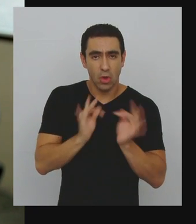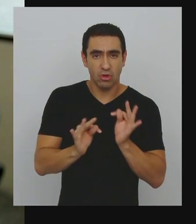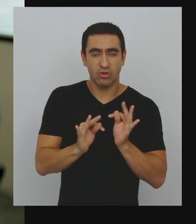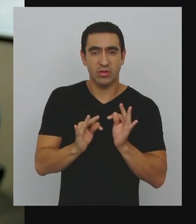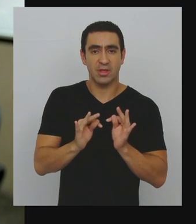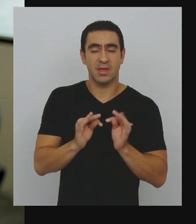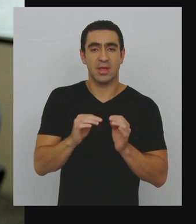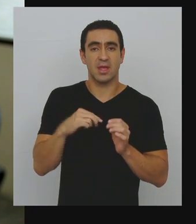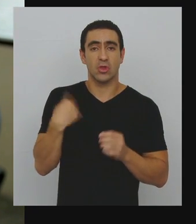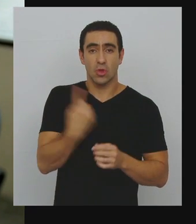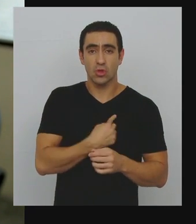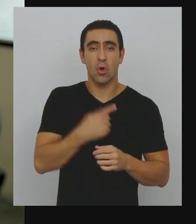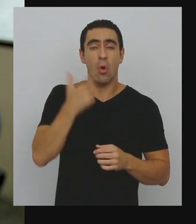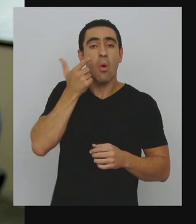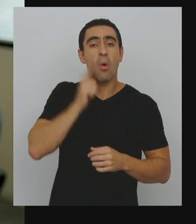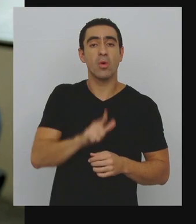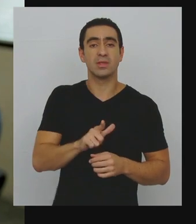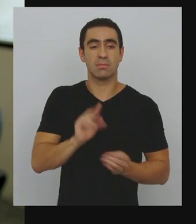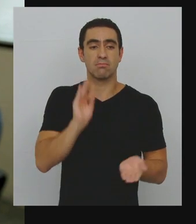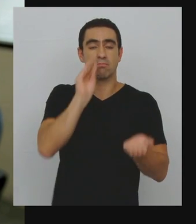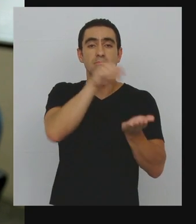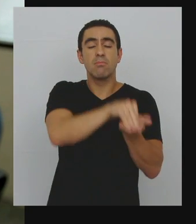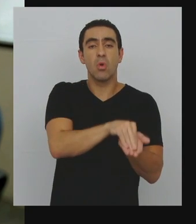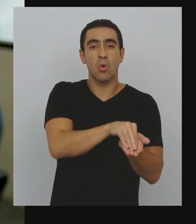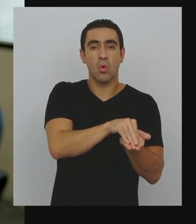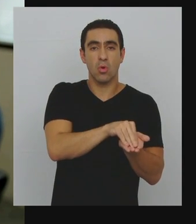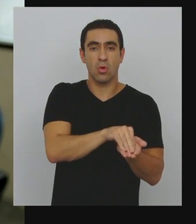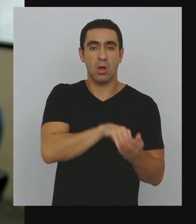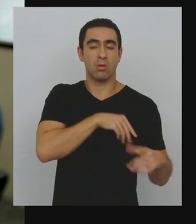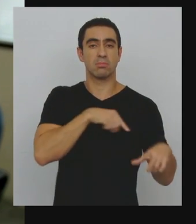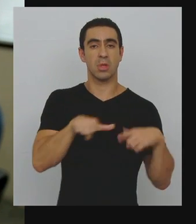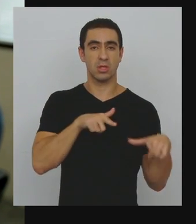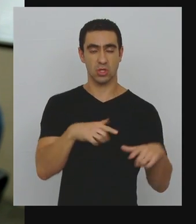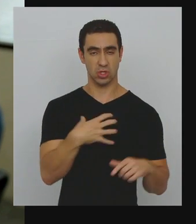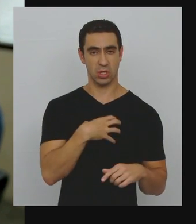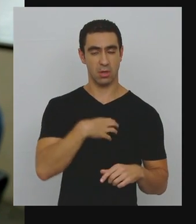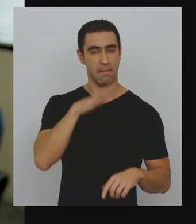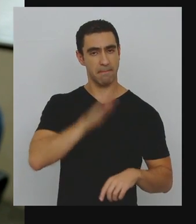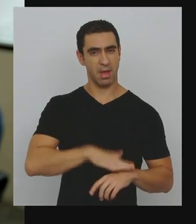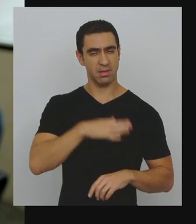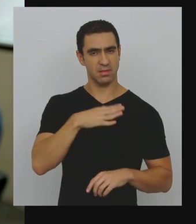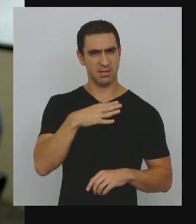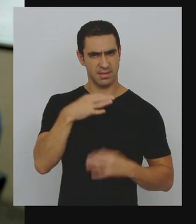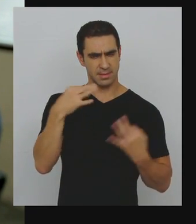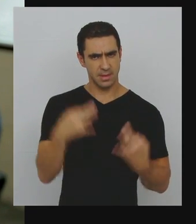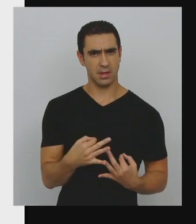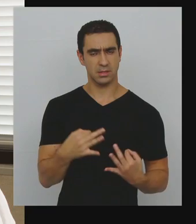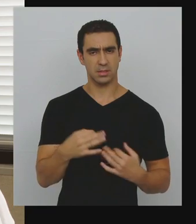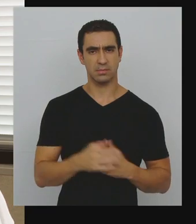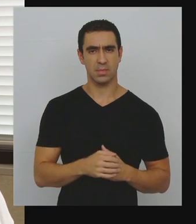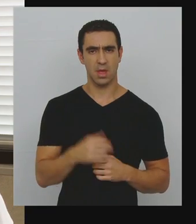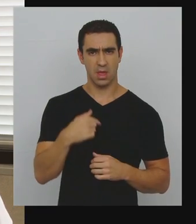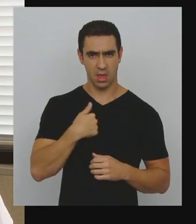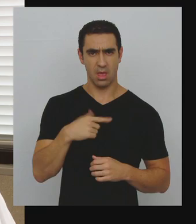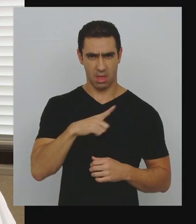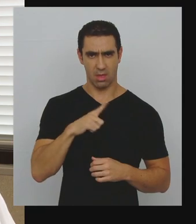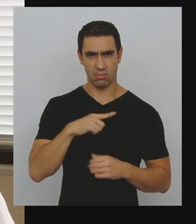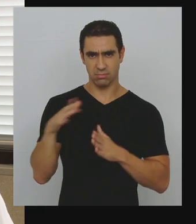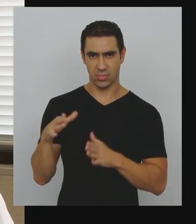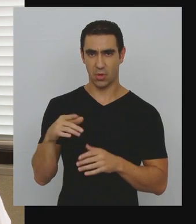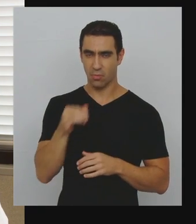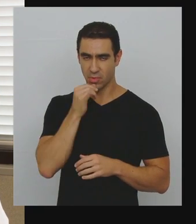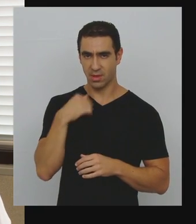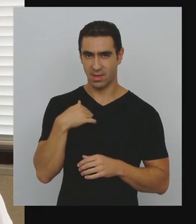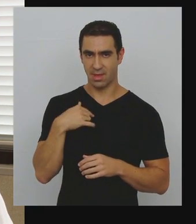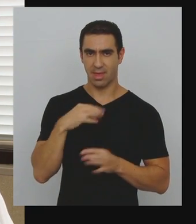que já existem para que a gente consiga implementar as ações de uma forma mais eficiente. Então, eu até sou